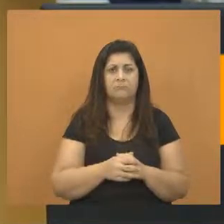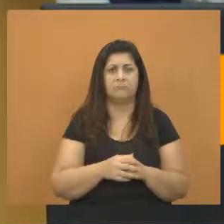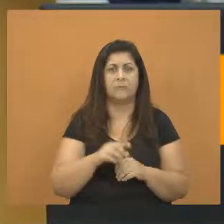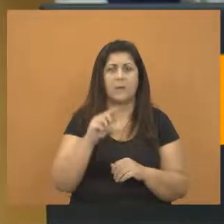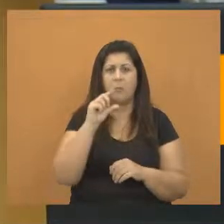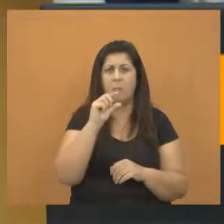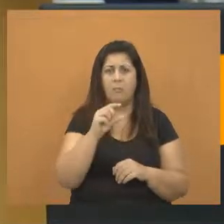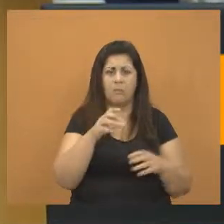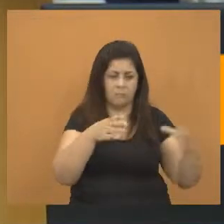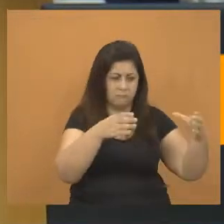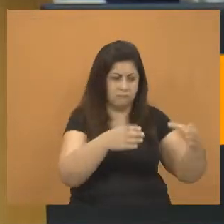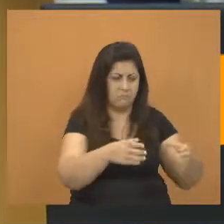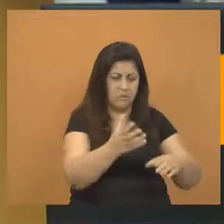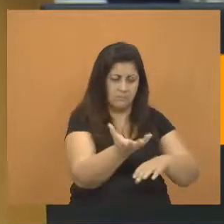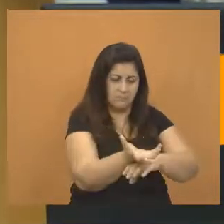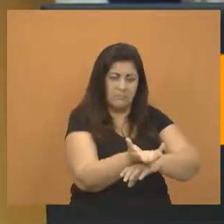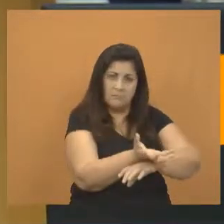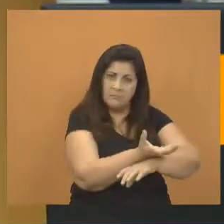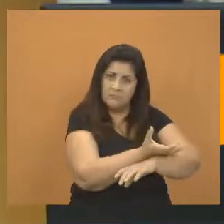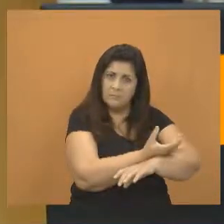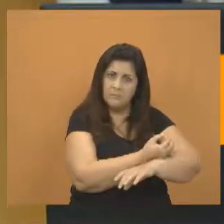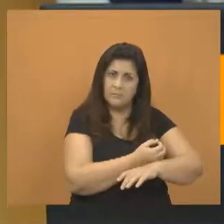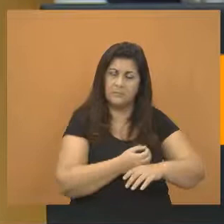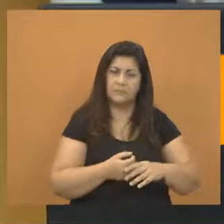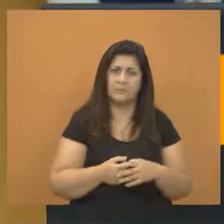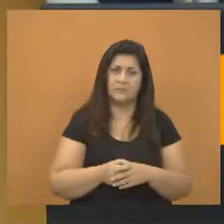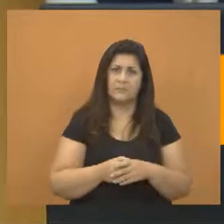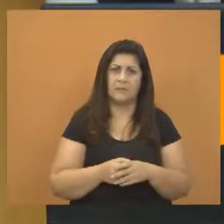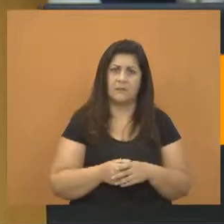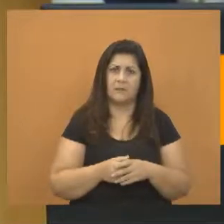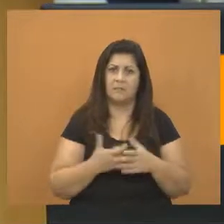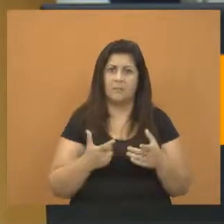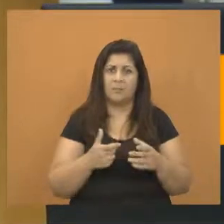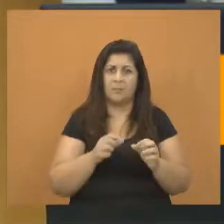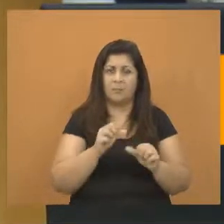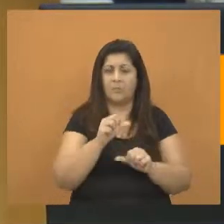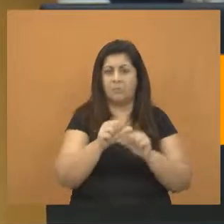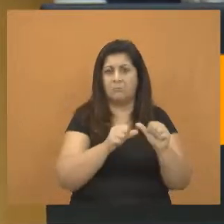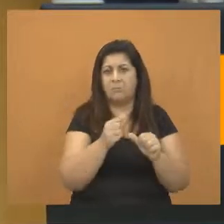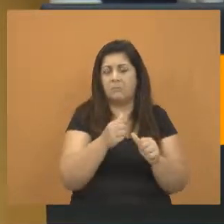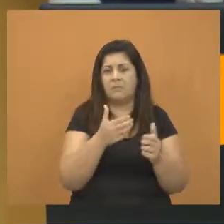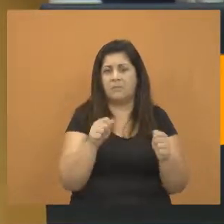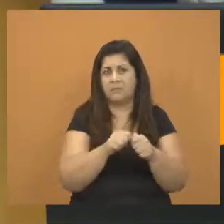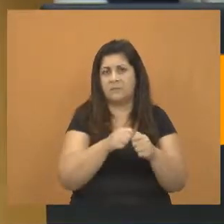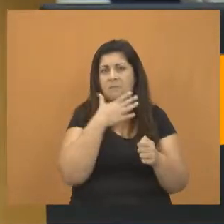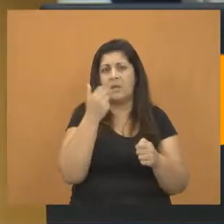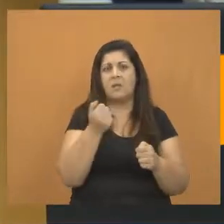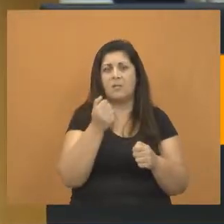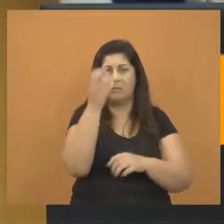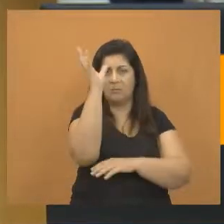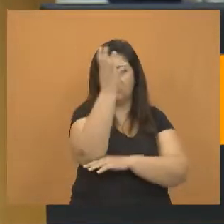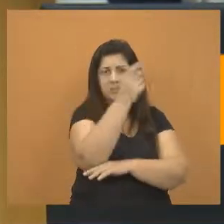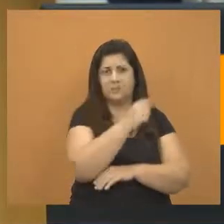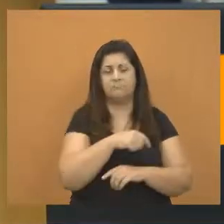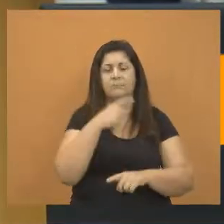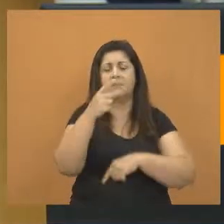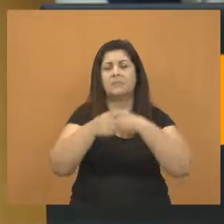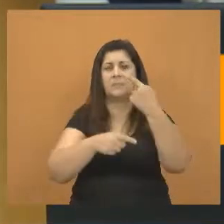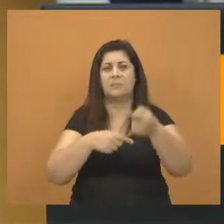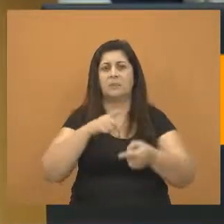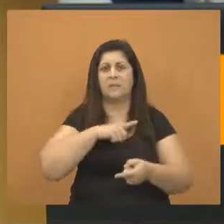poucas praças também que vão ser investidas com restauração do meio ambiente. Mas a gente vai ter uma